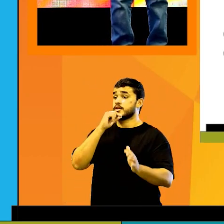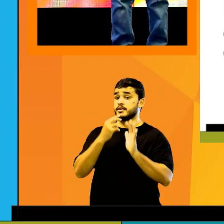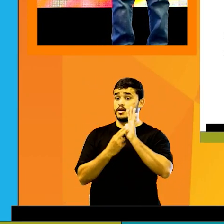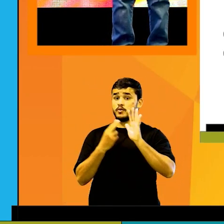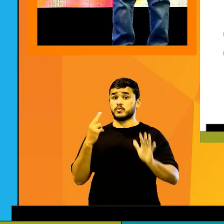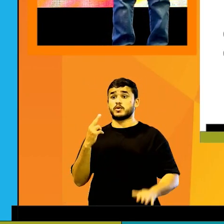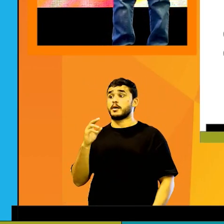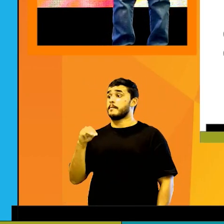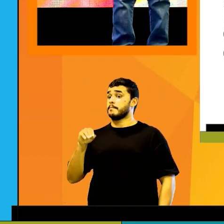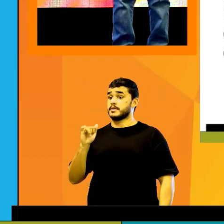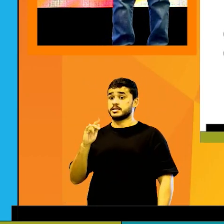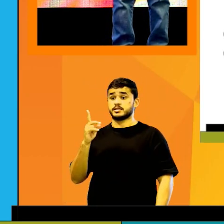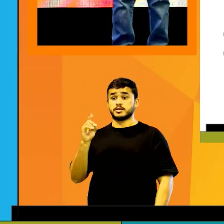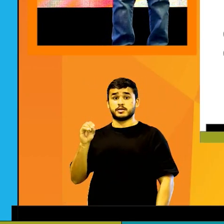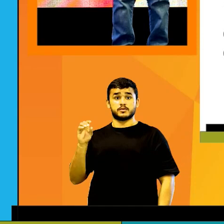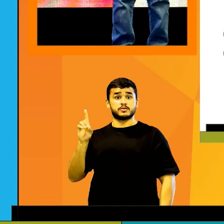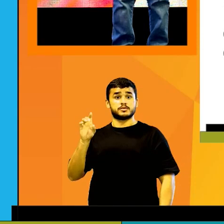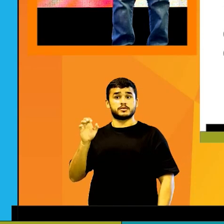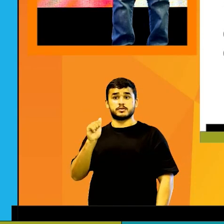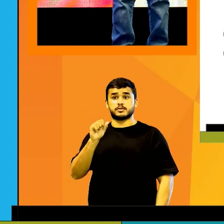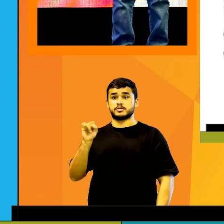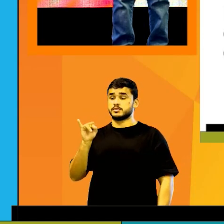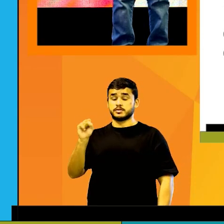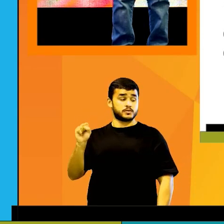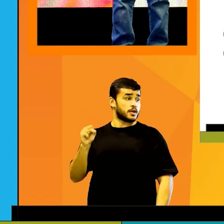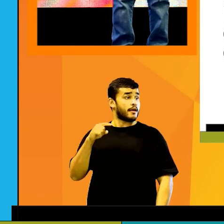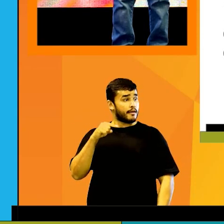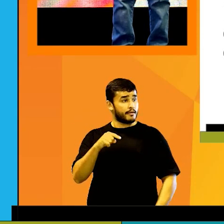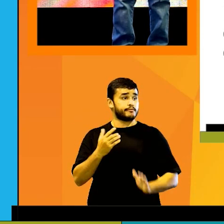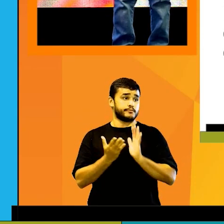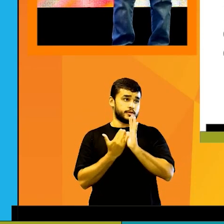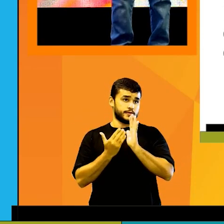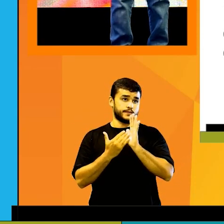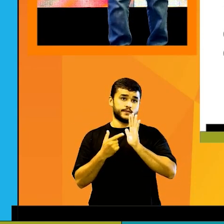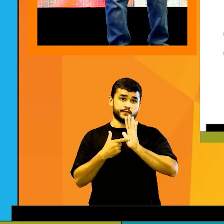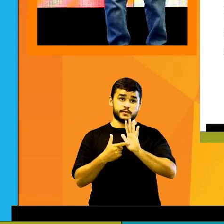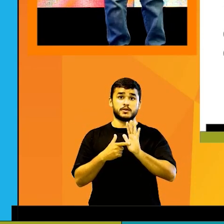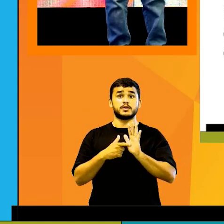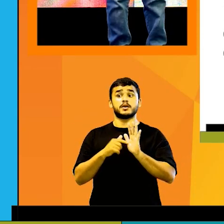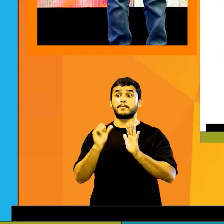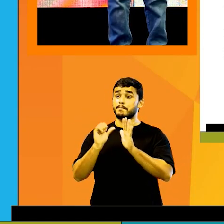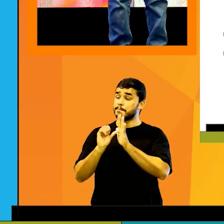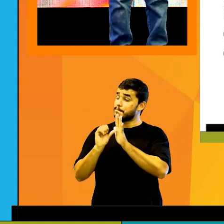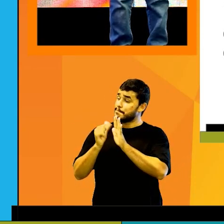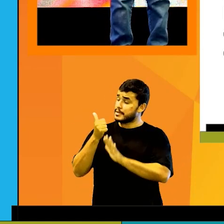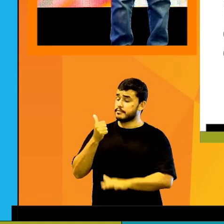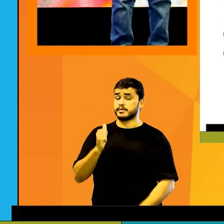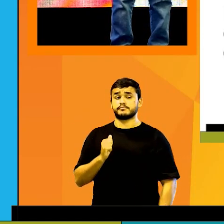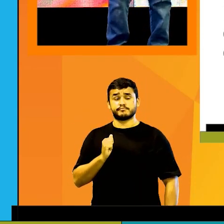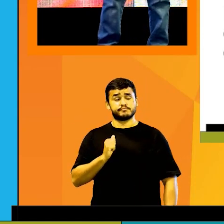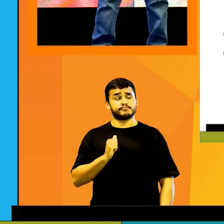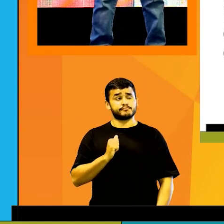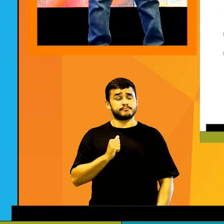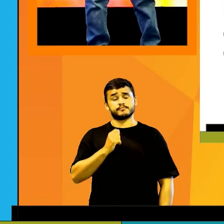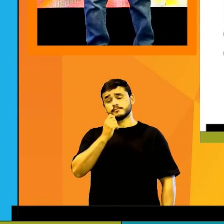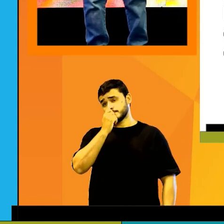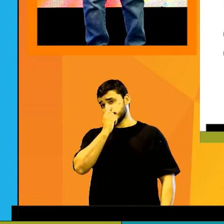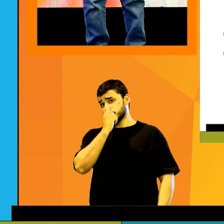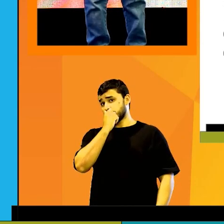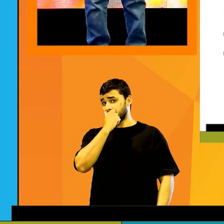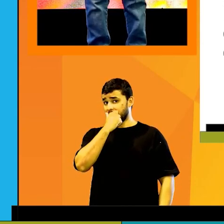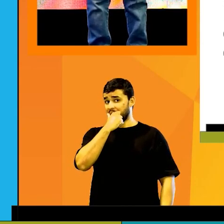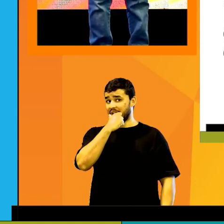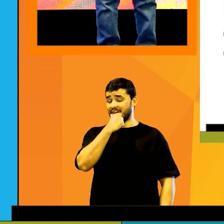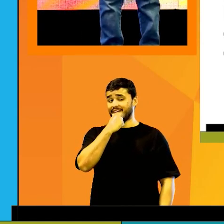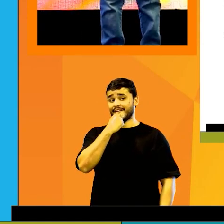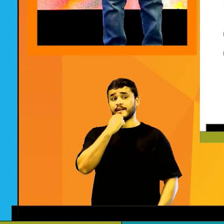Brasil, com o romance Memórias Póstumas de Brás Cubas. Aí nem todas as mulheres, começando pelas mulheres,